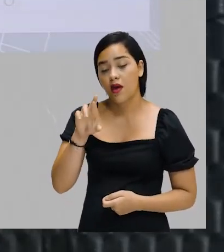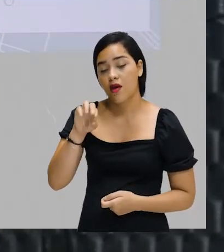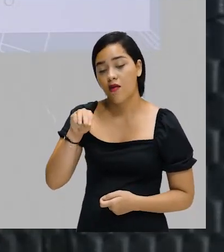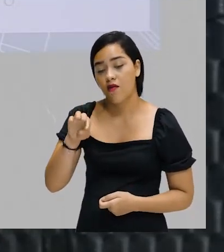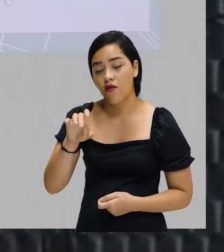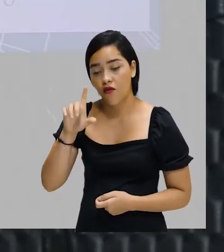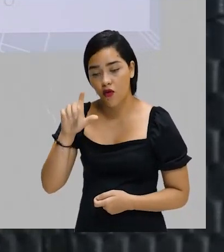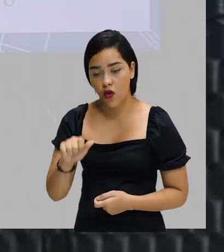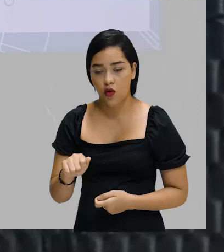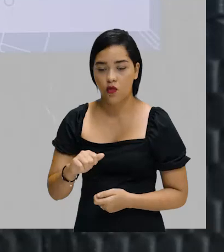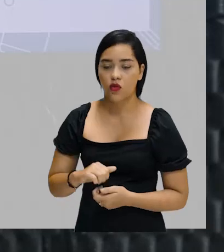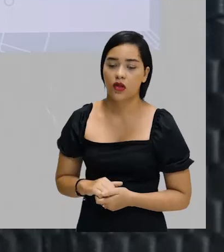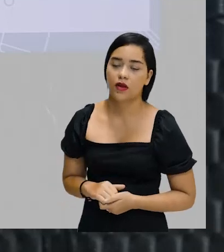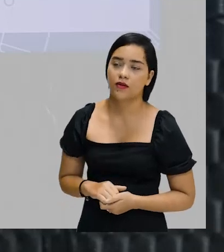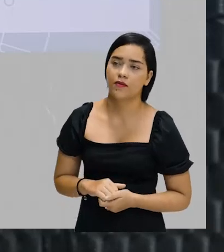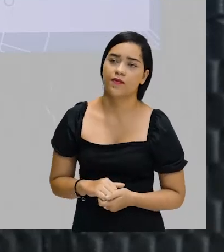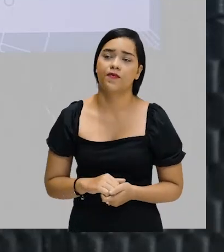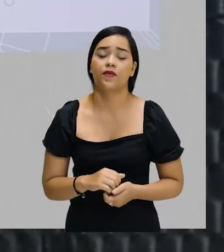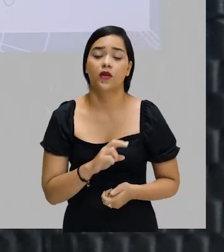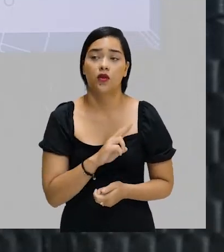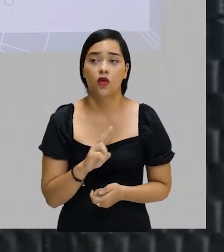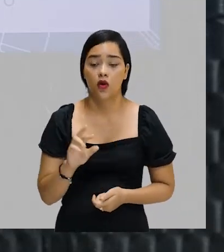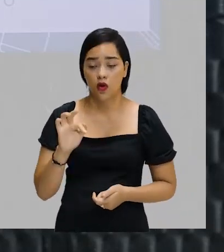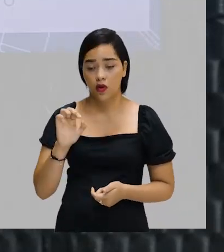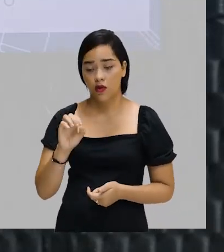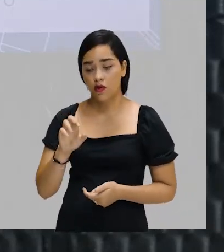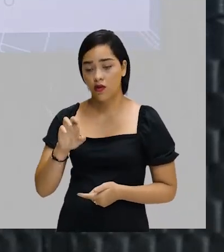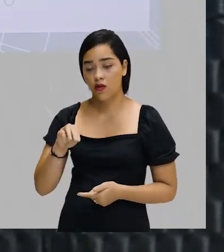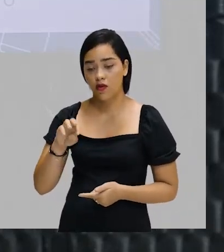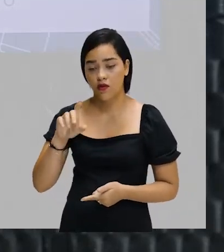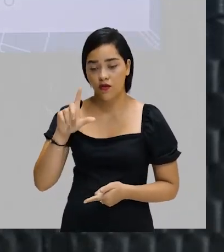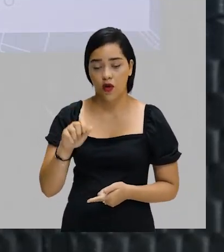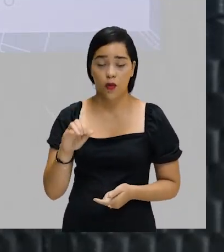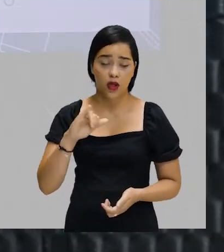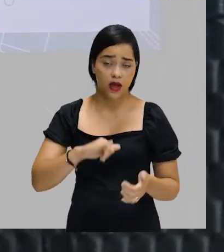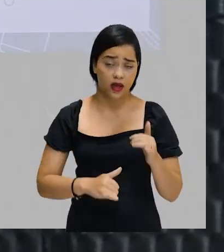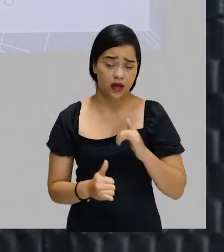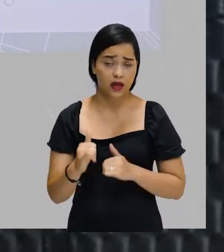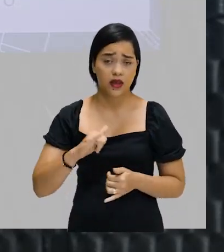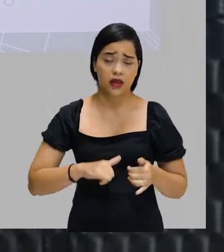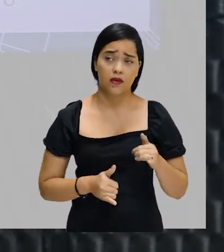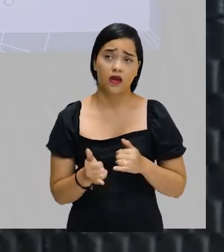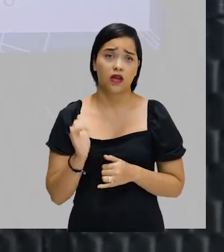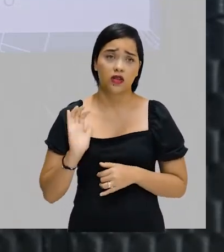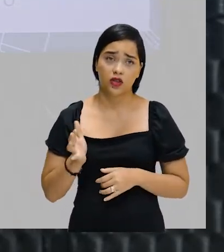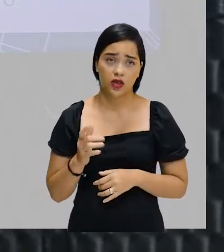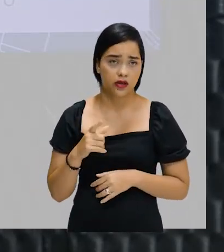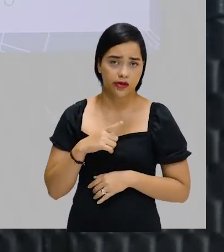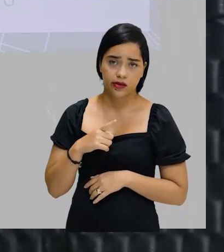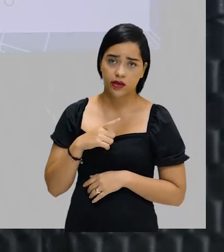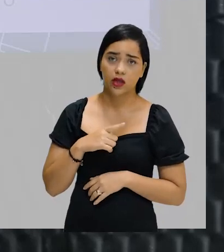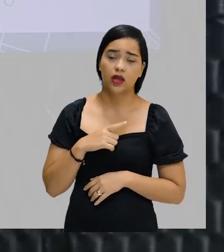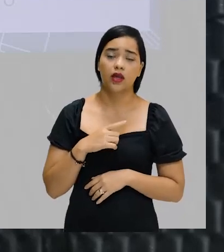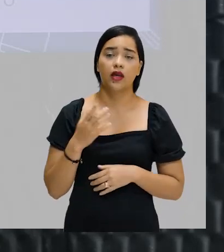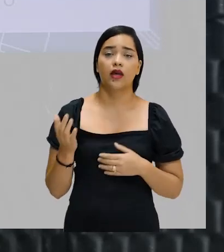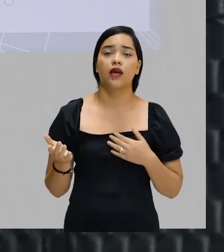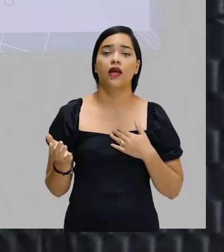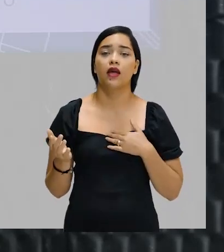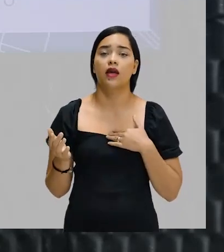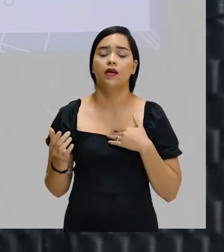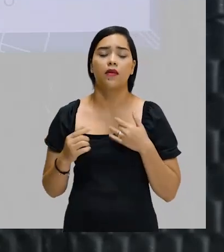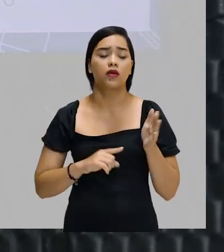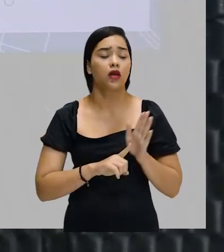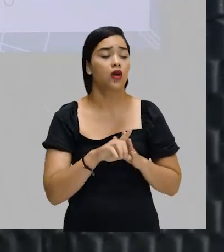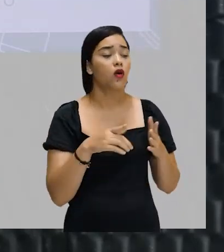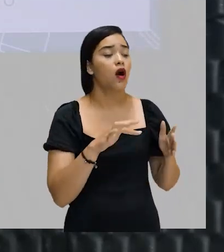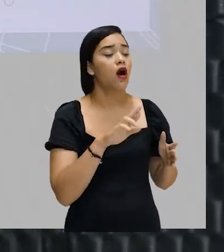denominada fórmula, a famosa fórmula química. Você já deve ter sido indagado.